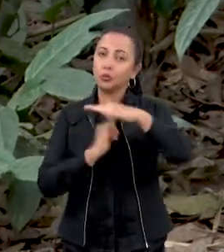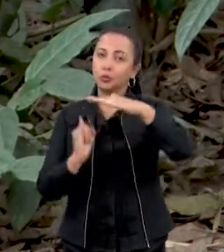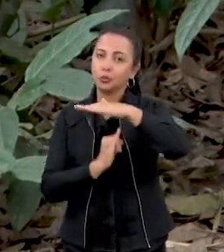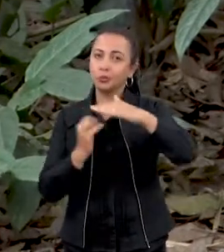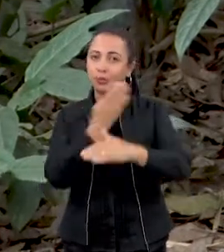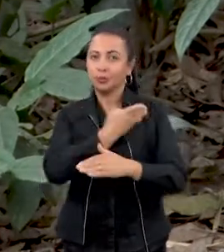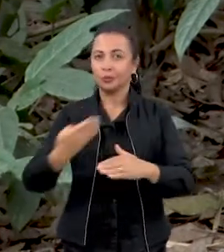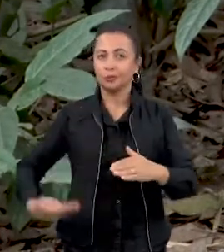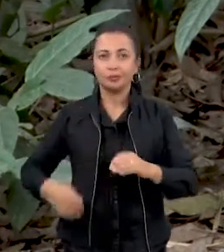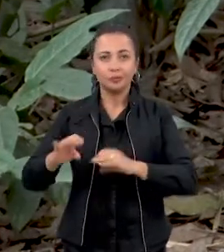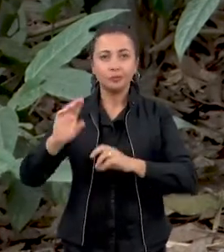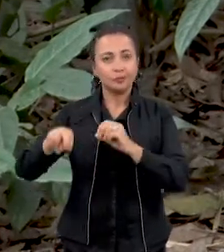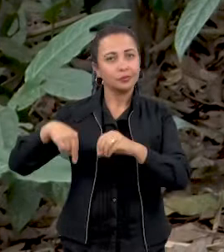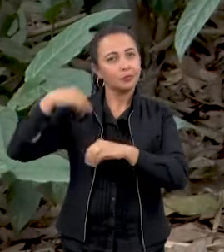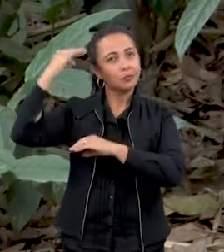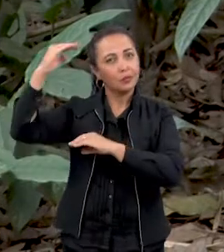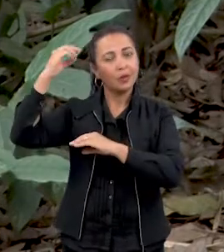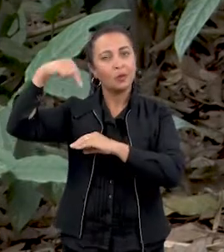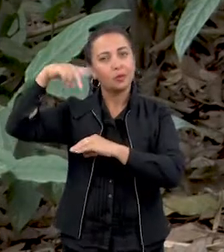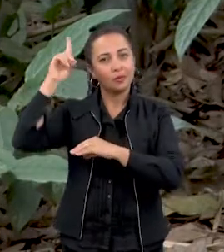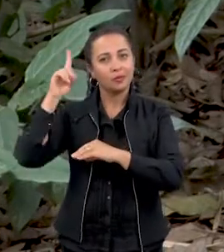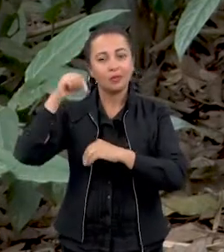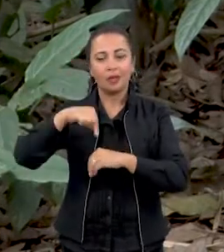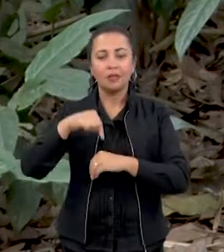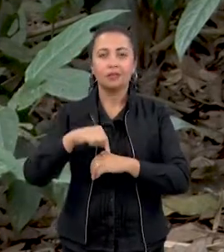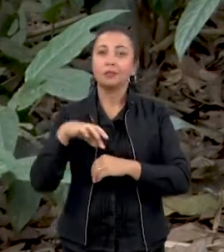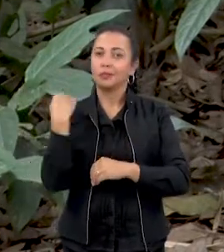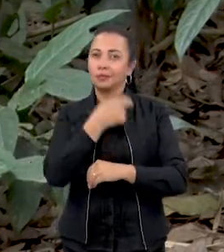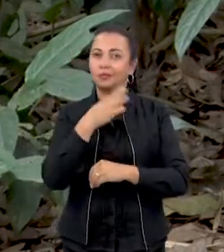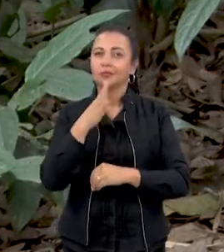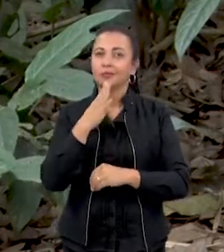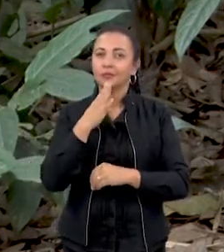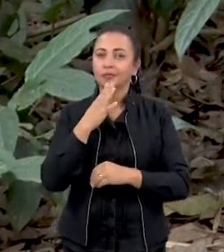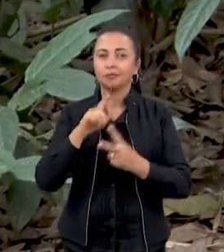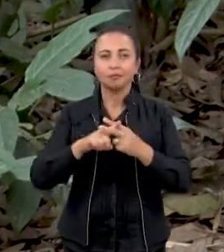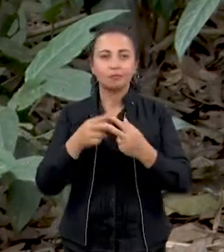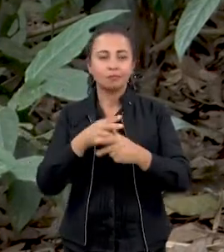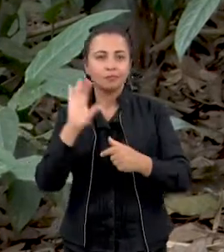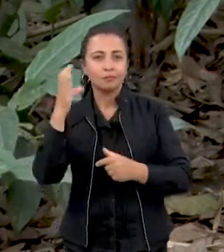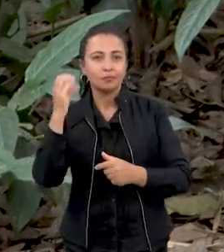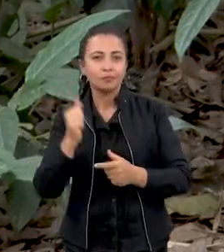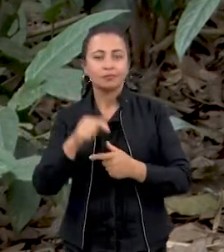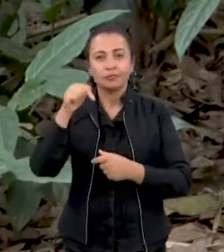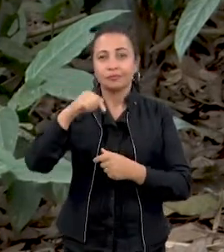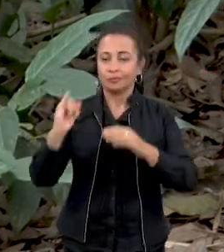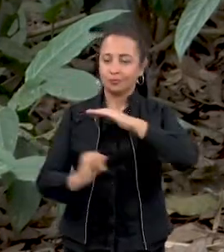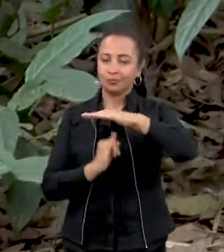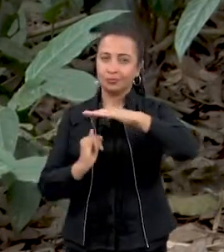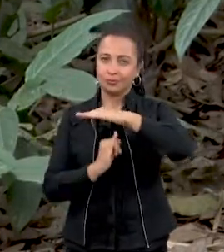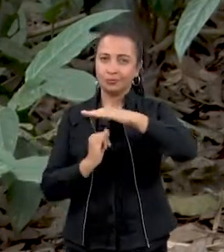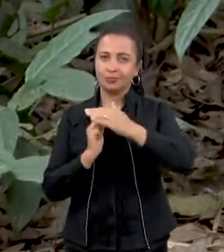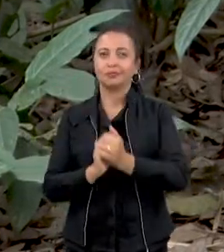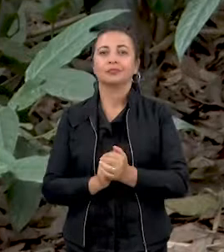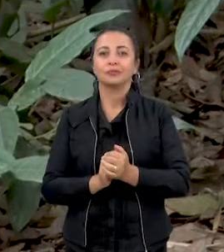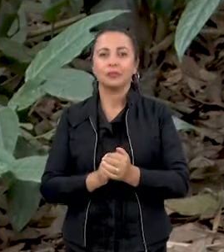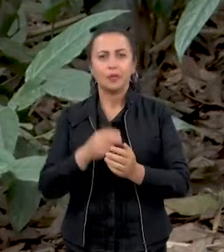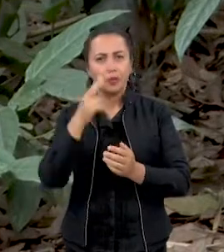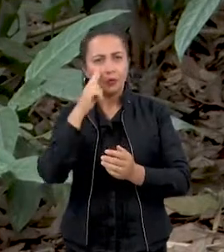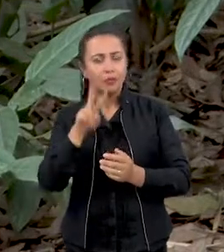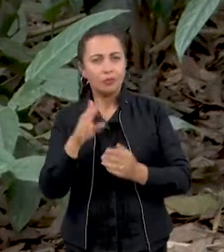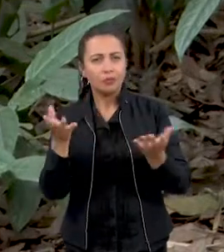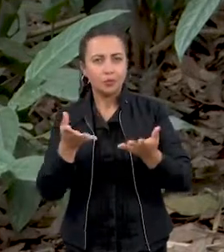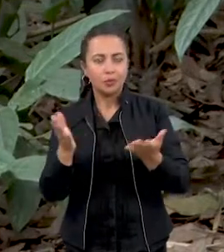TVs e instituições públicas de ensino superior nordestinas. Aqui, a gente conhece as produções científicas destas